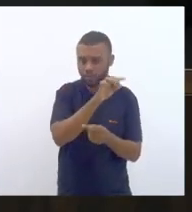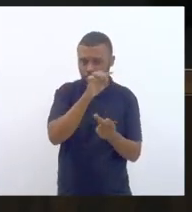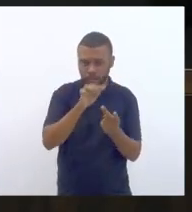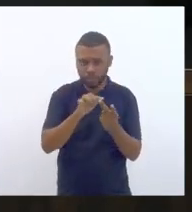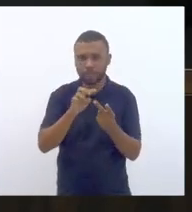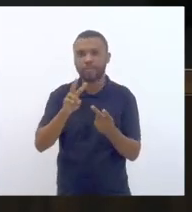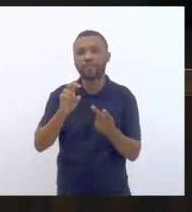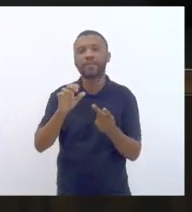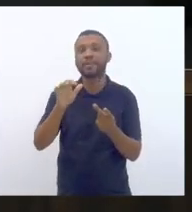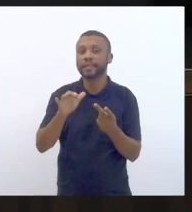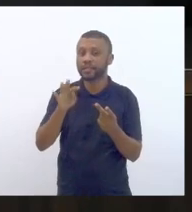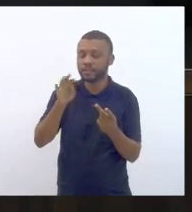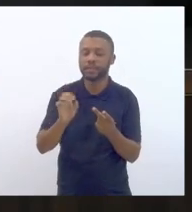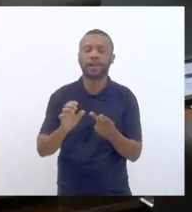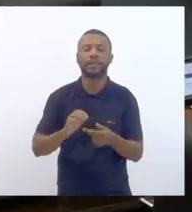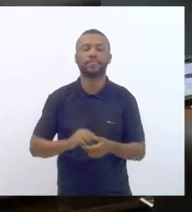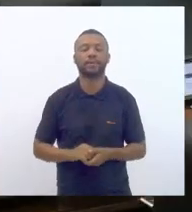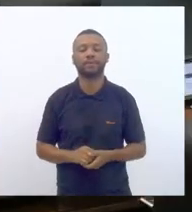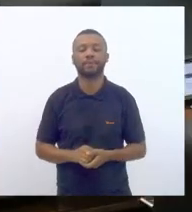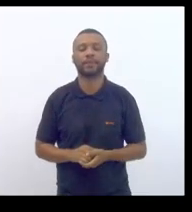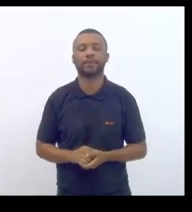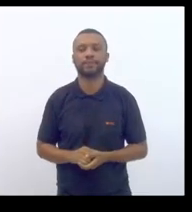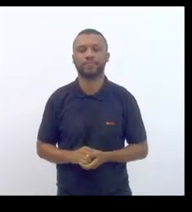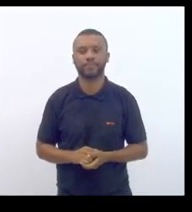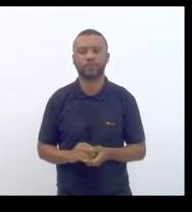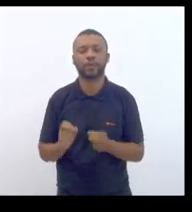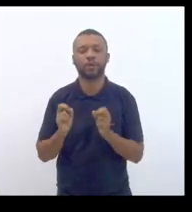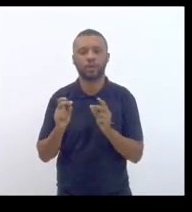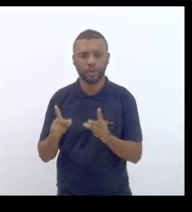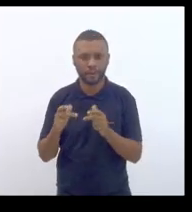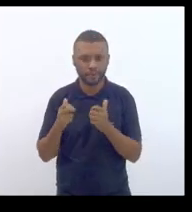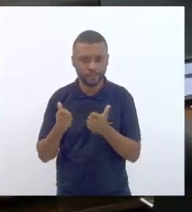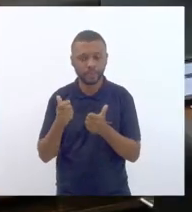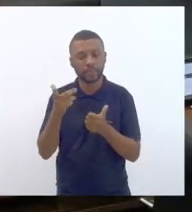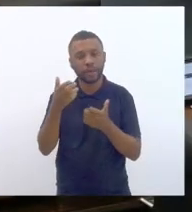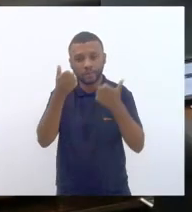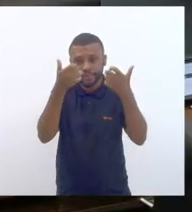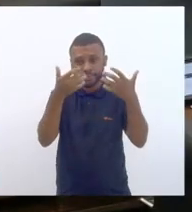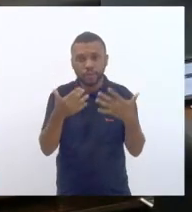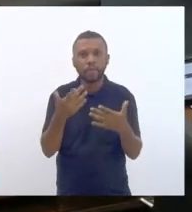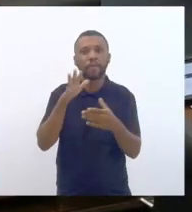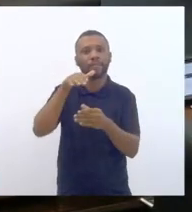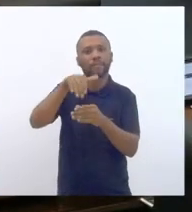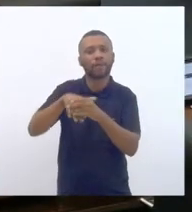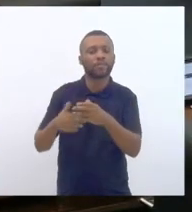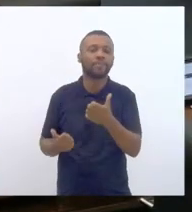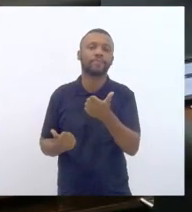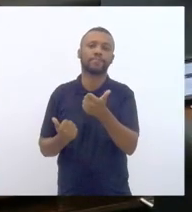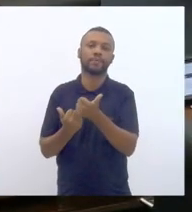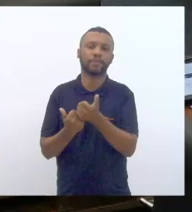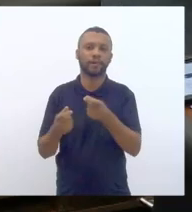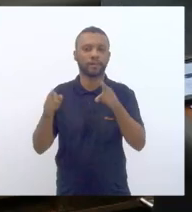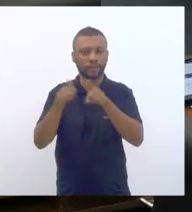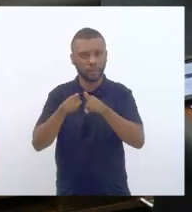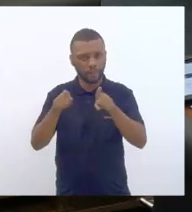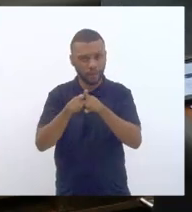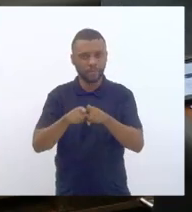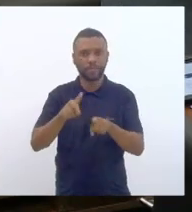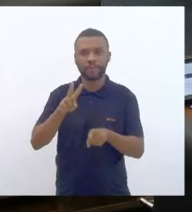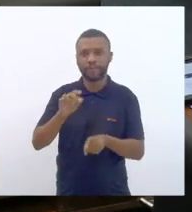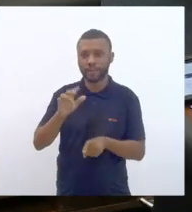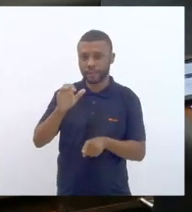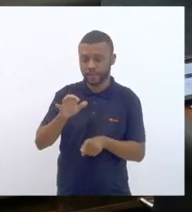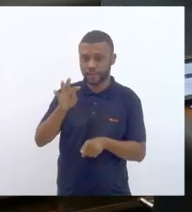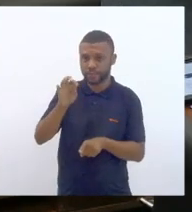doutor Vicente. Então já deixo aqui declarado meu voto favorável também do Vicente, mas voto em